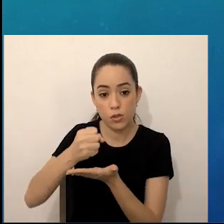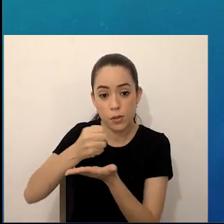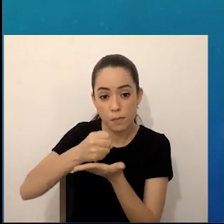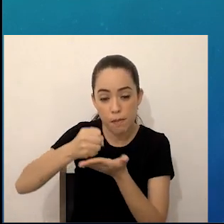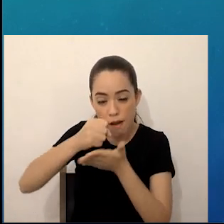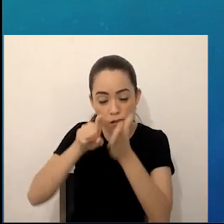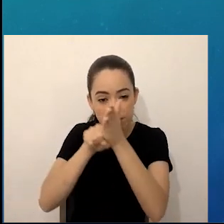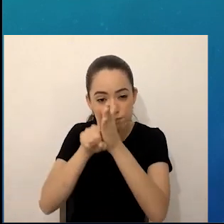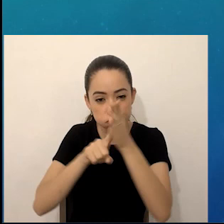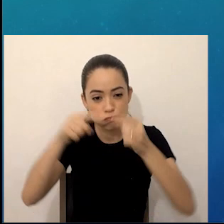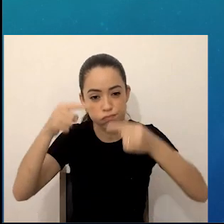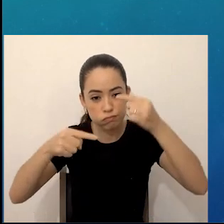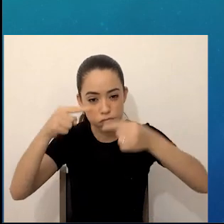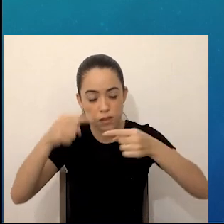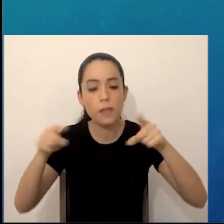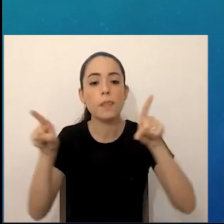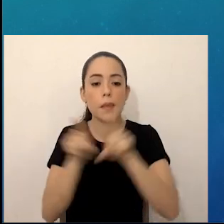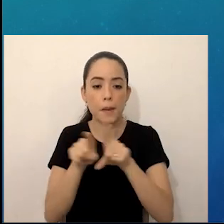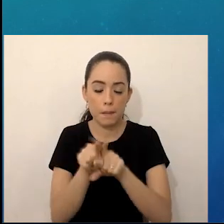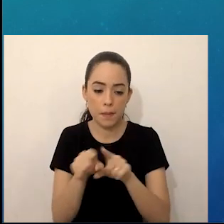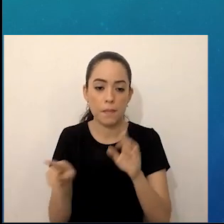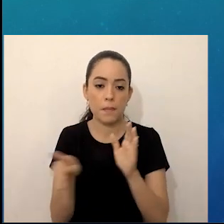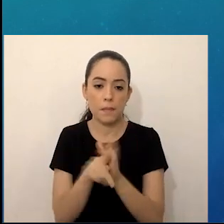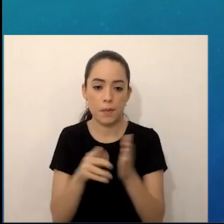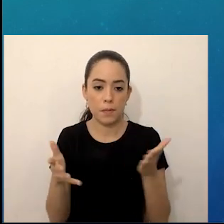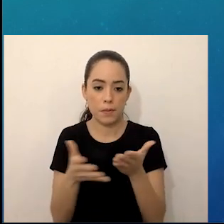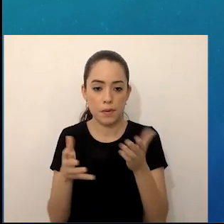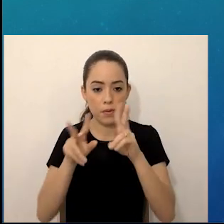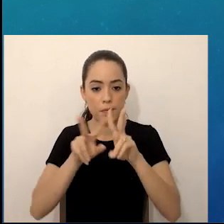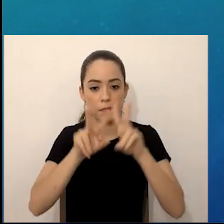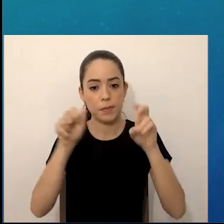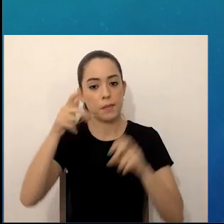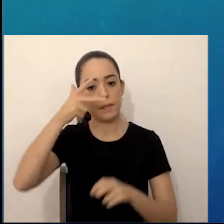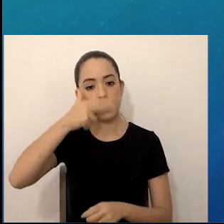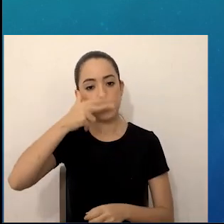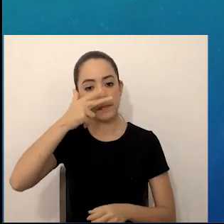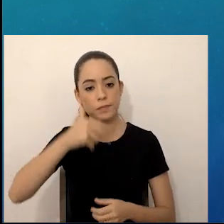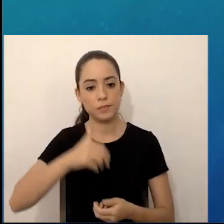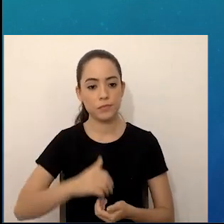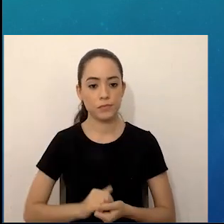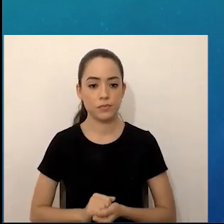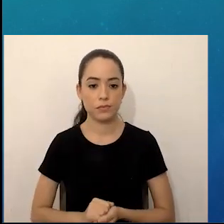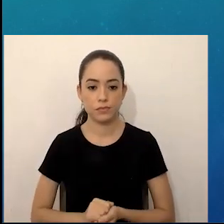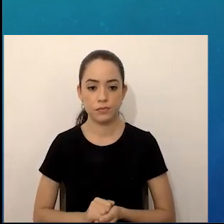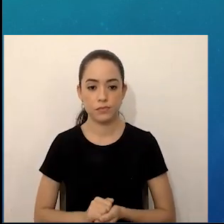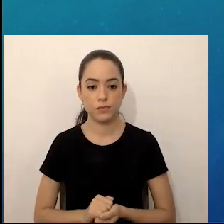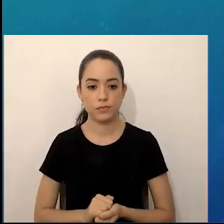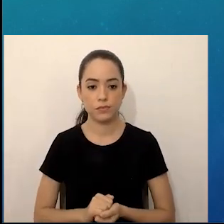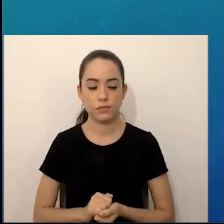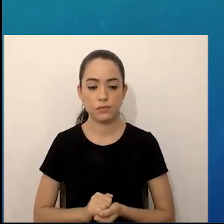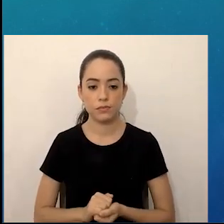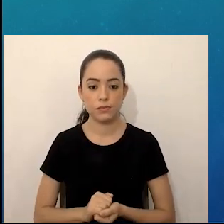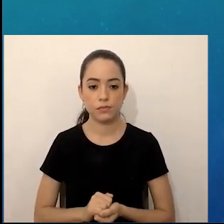às discussões de embriologia básica que compõem ainda este módulo.